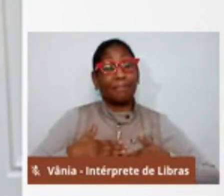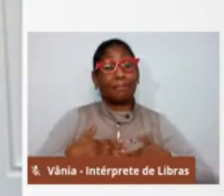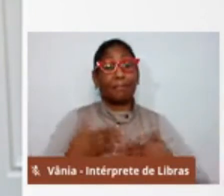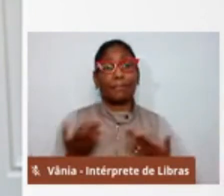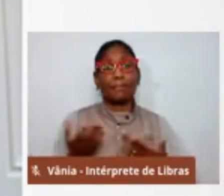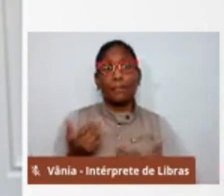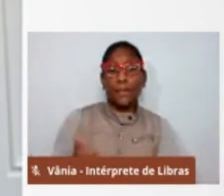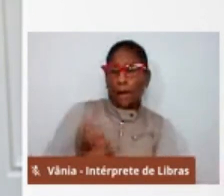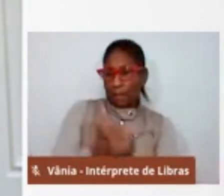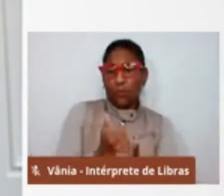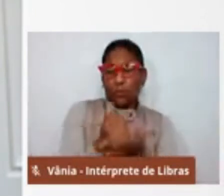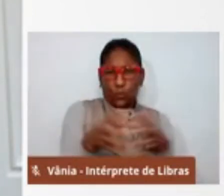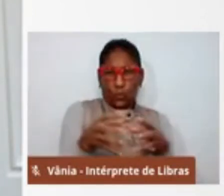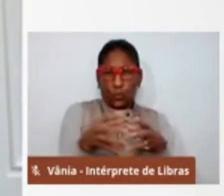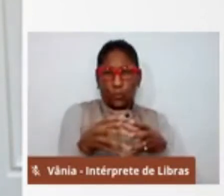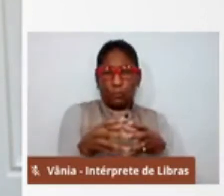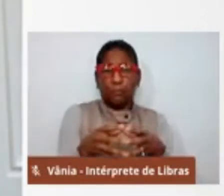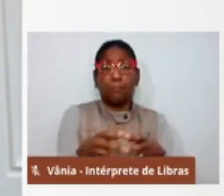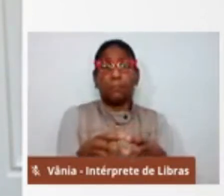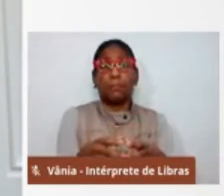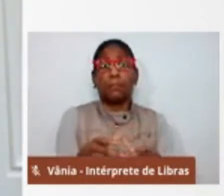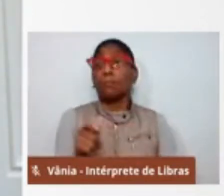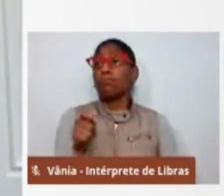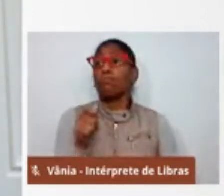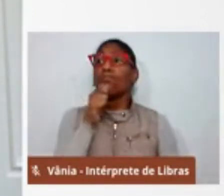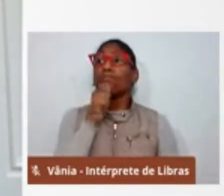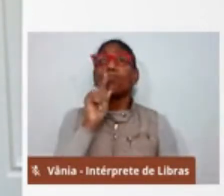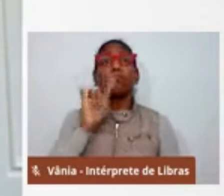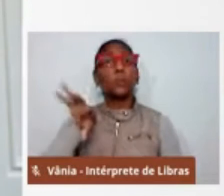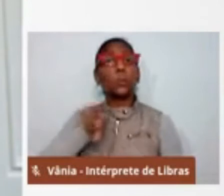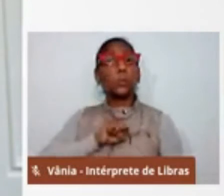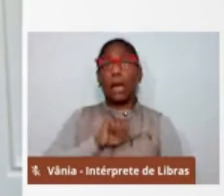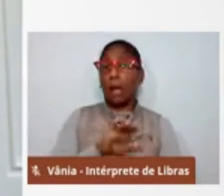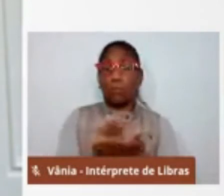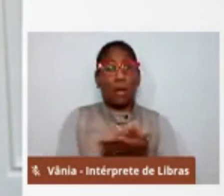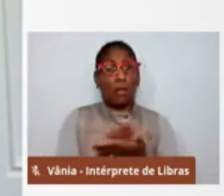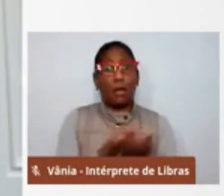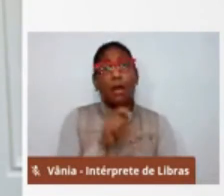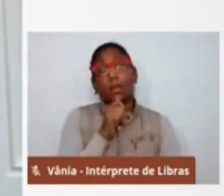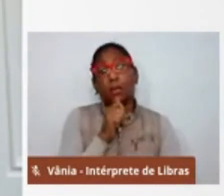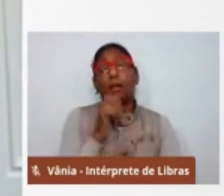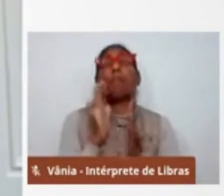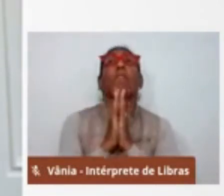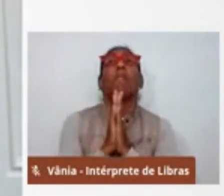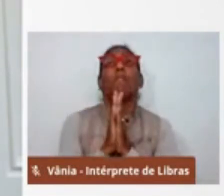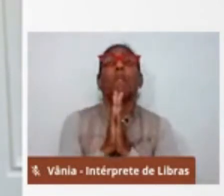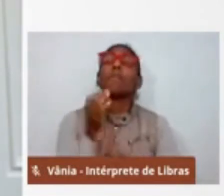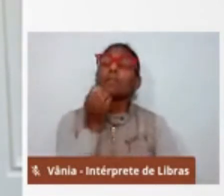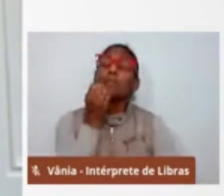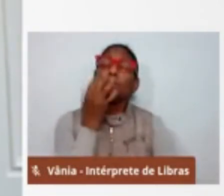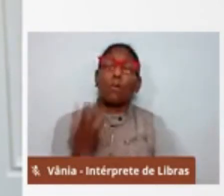no que trabalhamos, não sofreram contágio do coronavírus, o que é uma boa